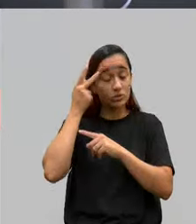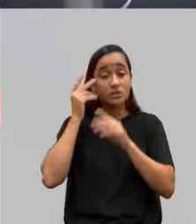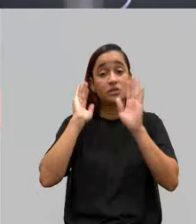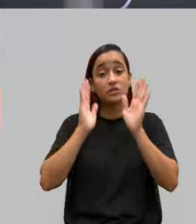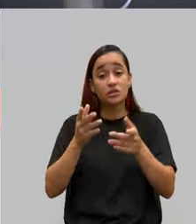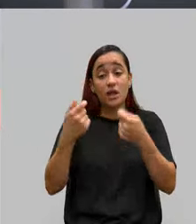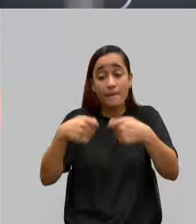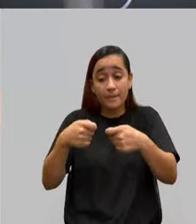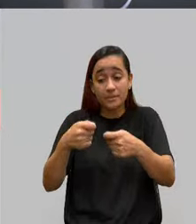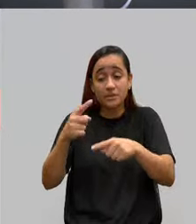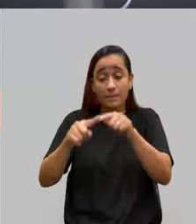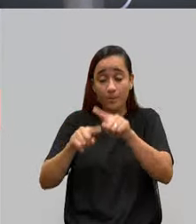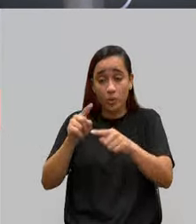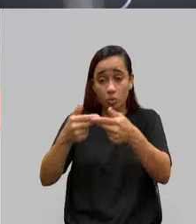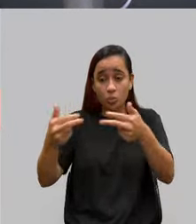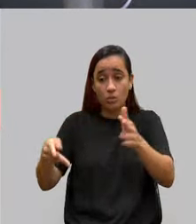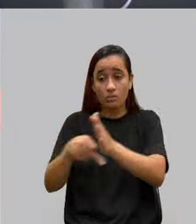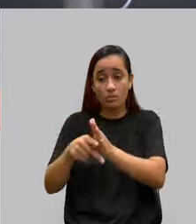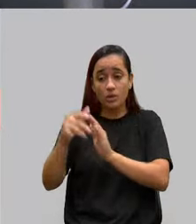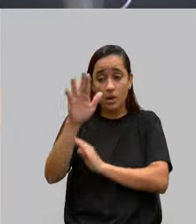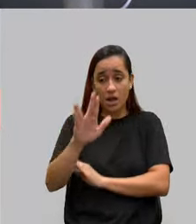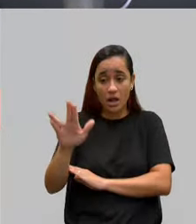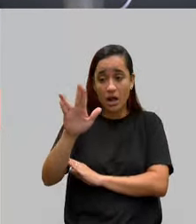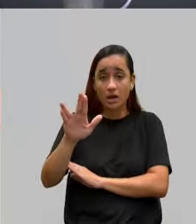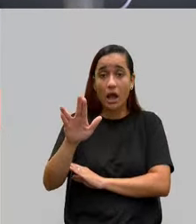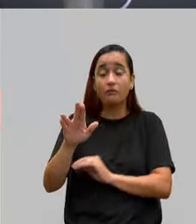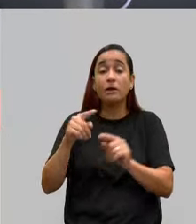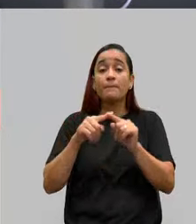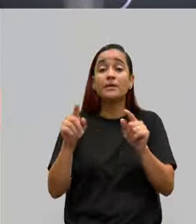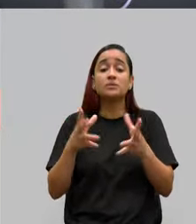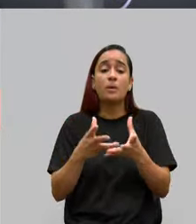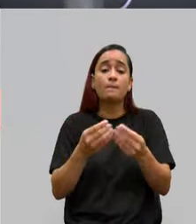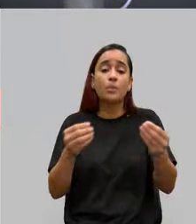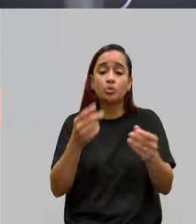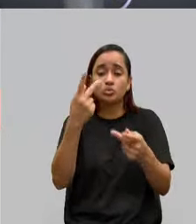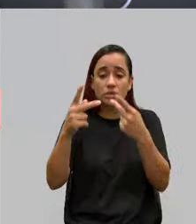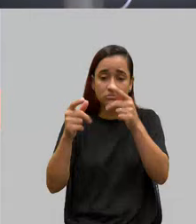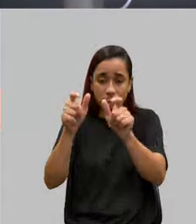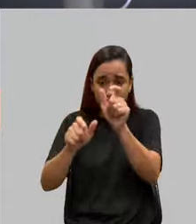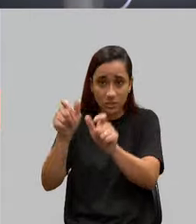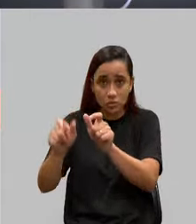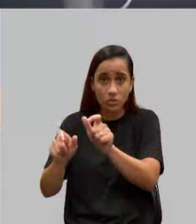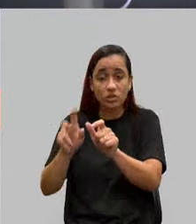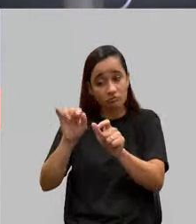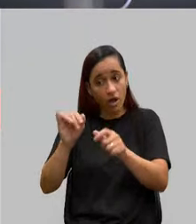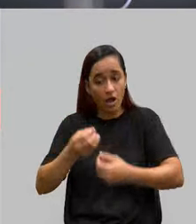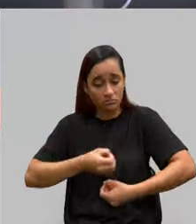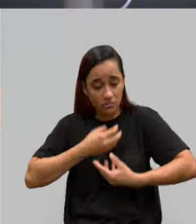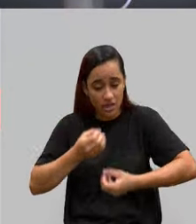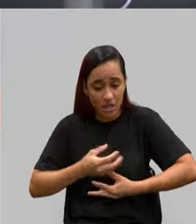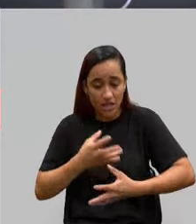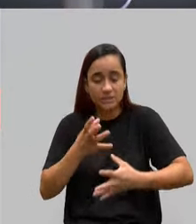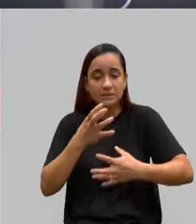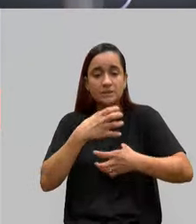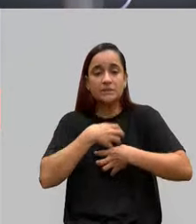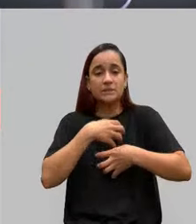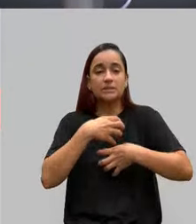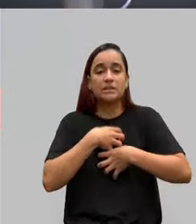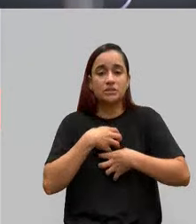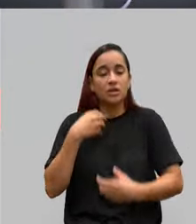de cannabis e que muitos dos oradores que aqui se expressar sentiram